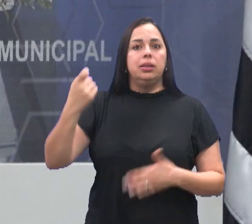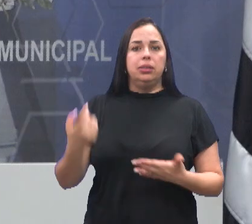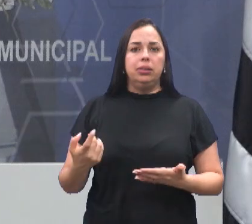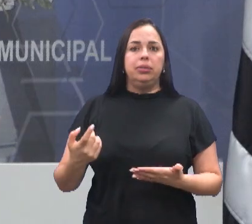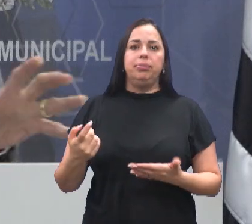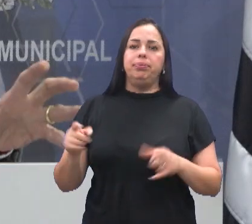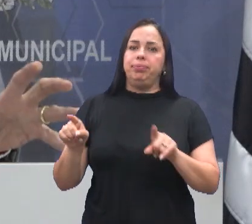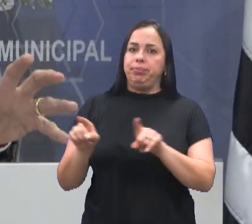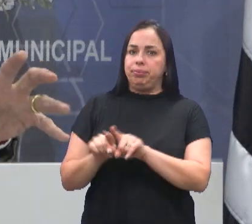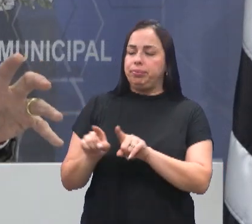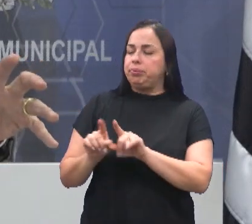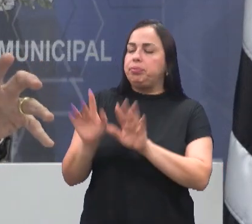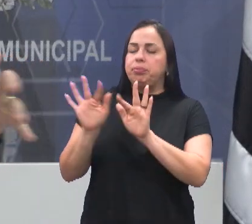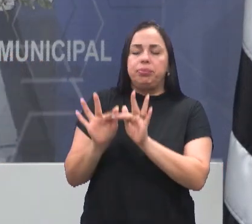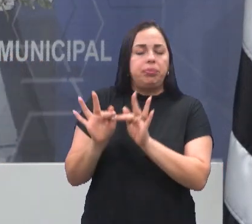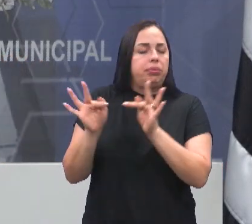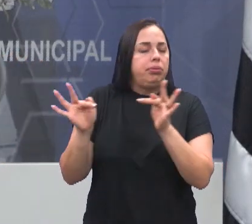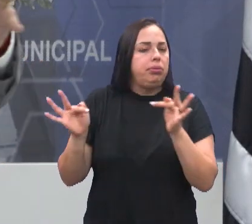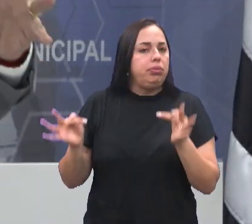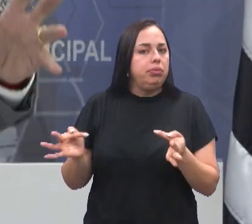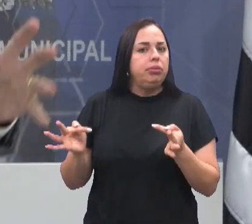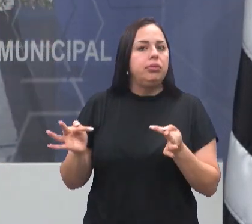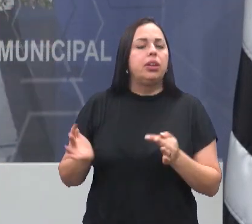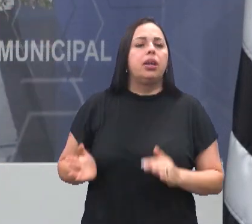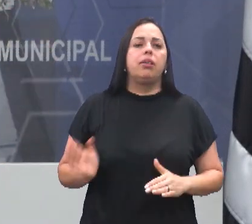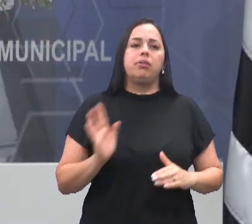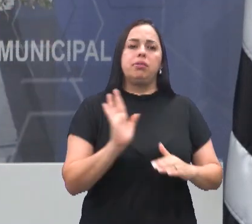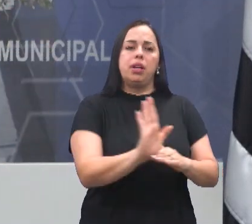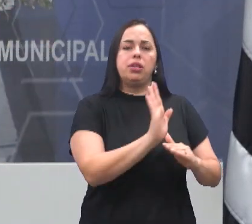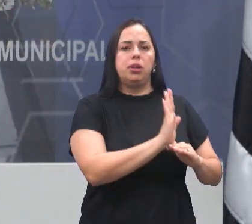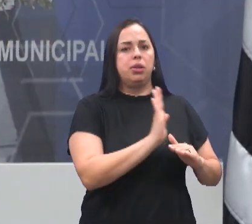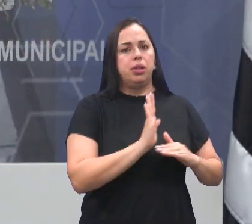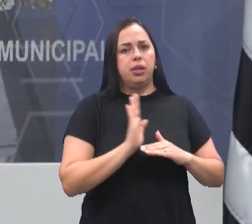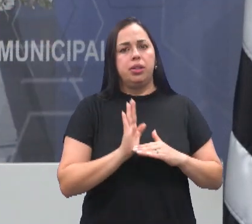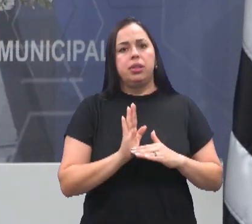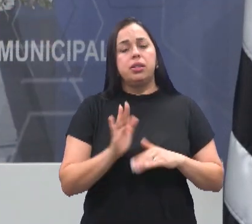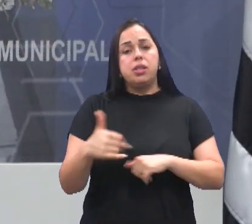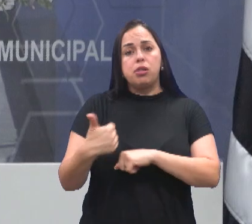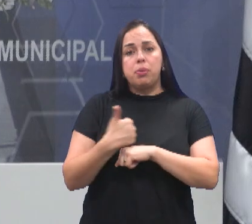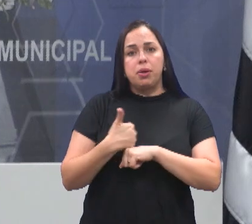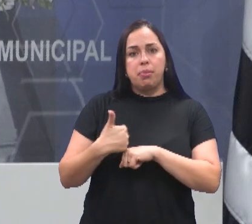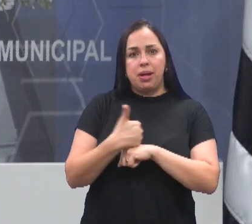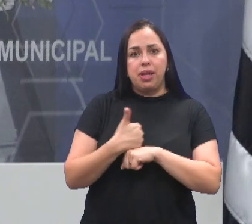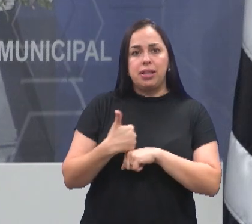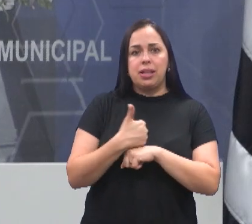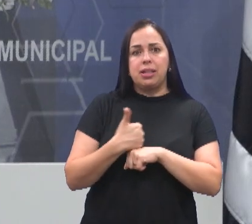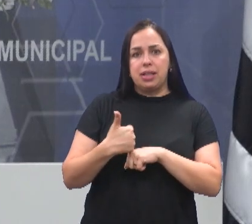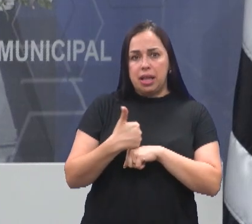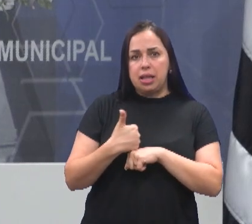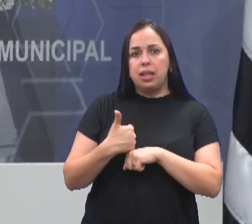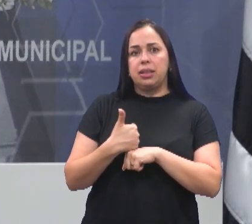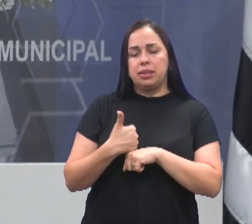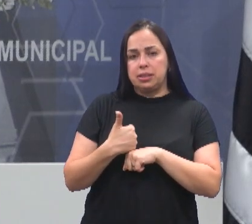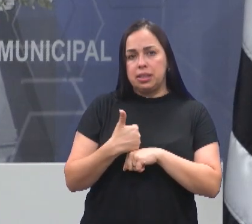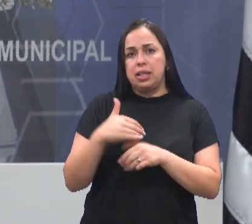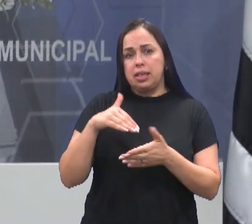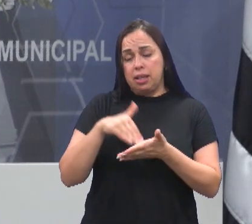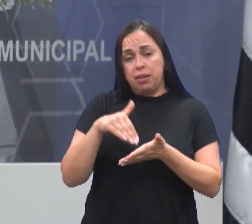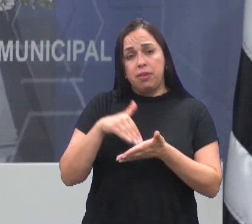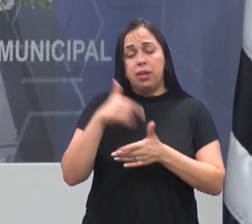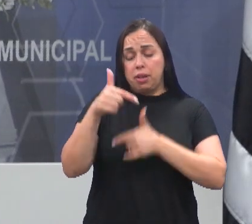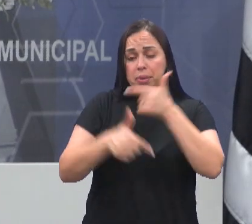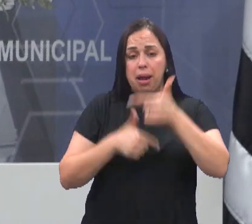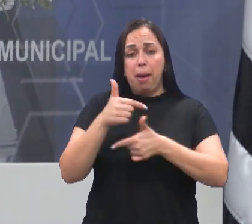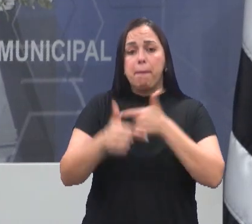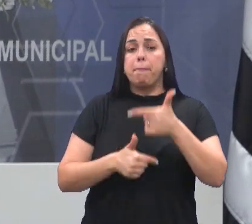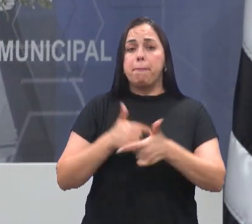ideia simples e que vai ajudar muitas pessoas, né? São profissionais da secretaria que vão ter um trabalho a mais, mas vai criar